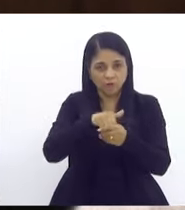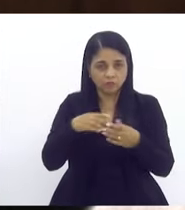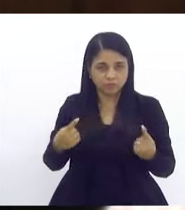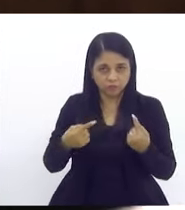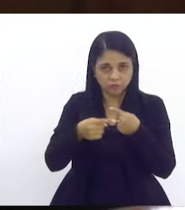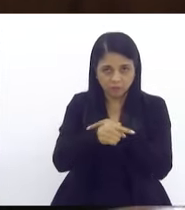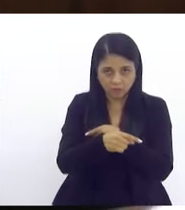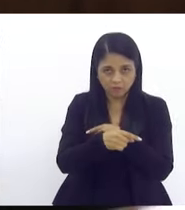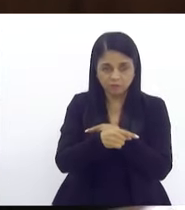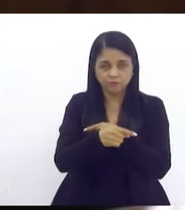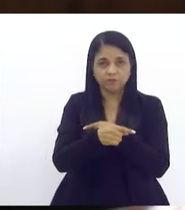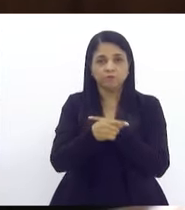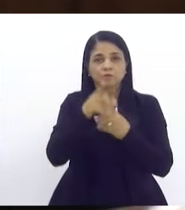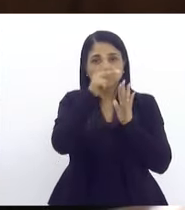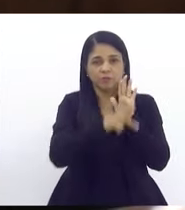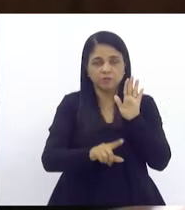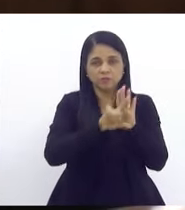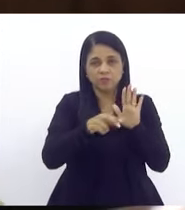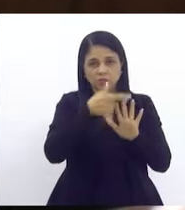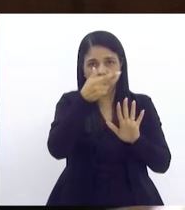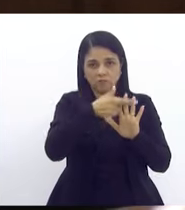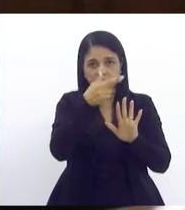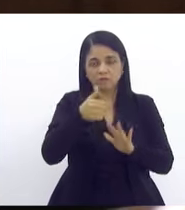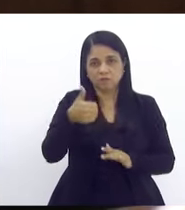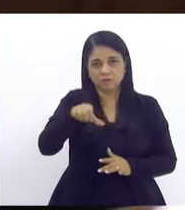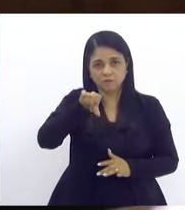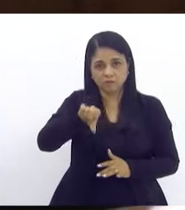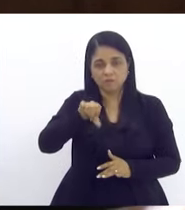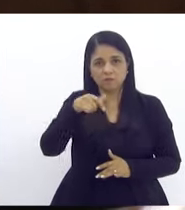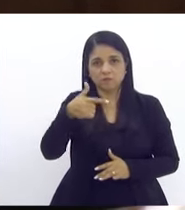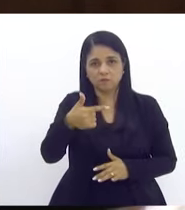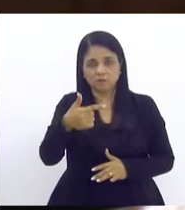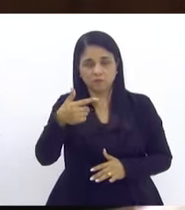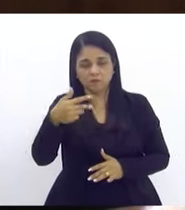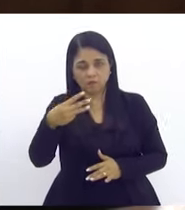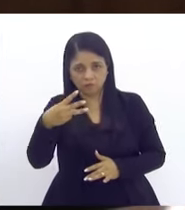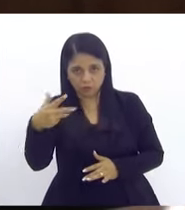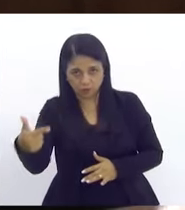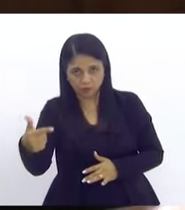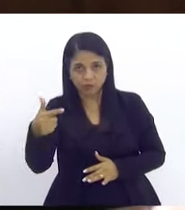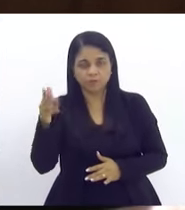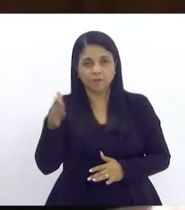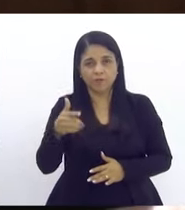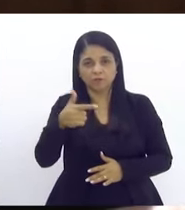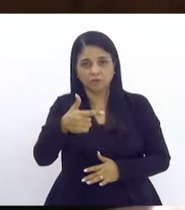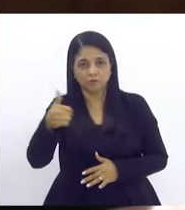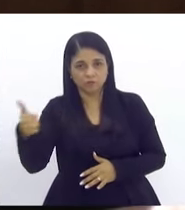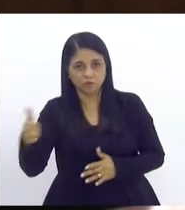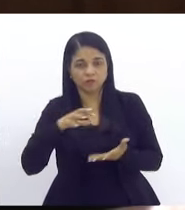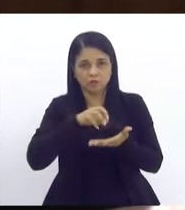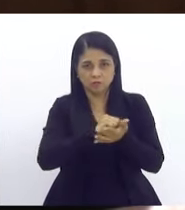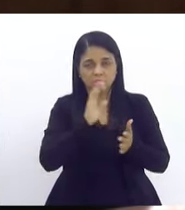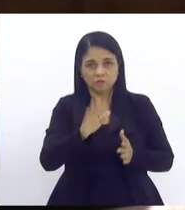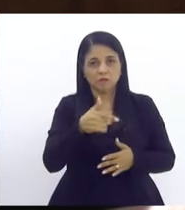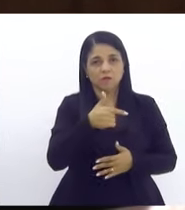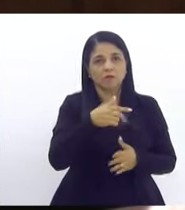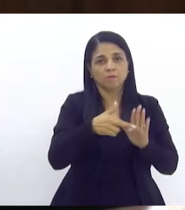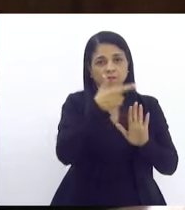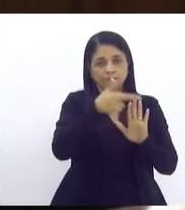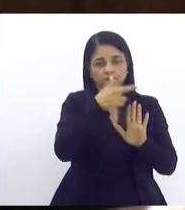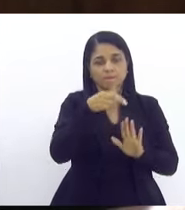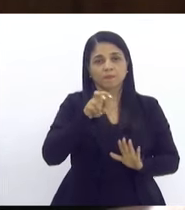contrários no projeto de resolução número 932 de 2021, já registrado, também no projeto de resolução